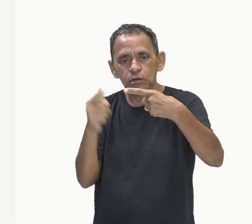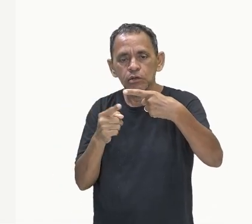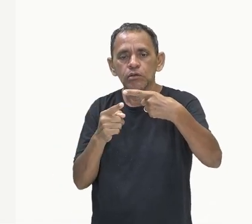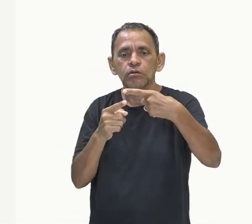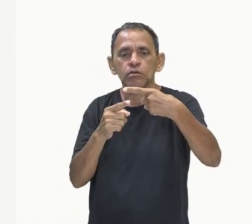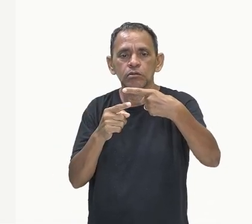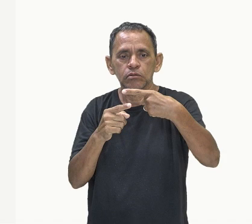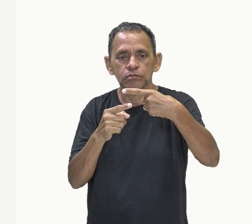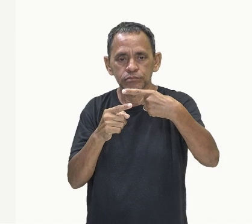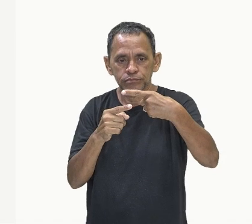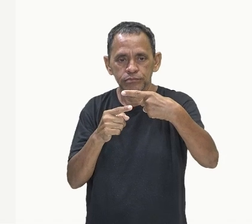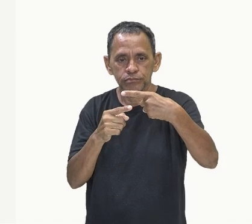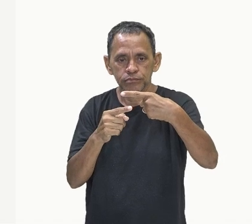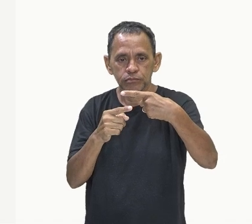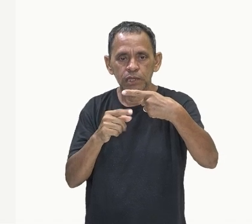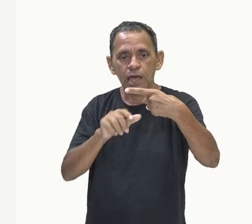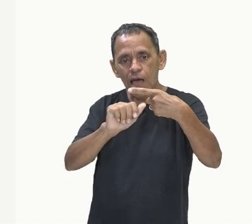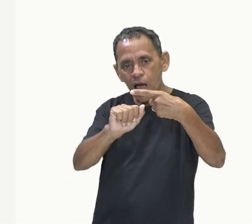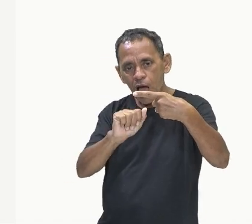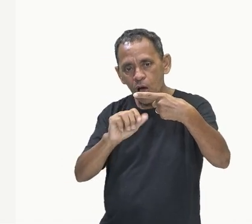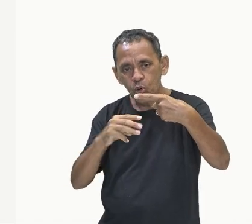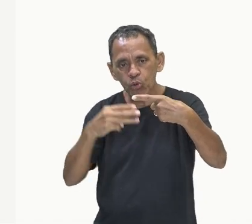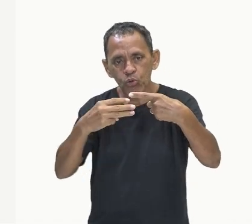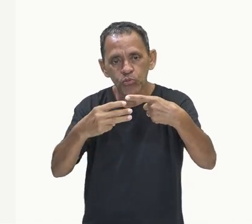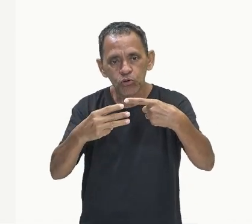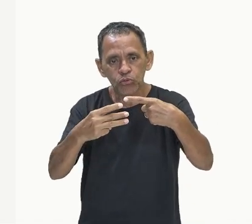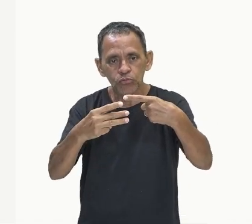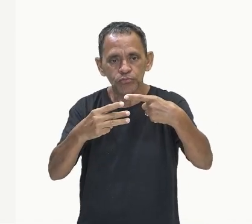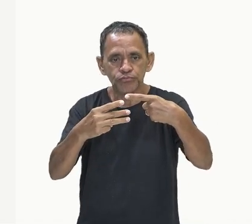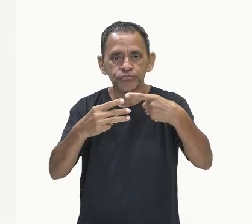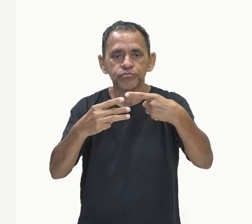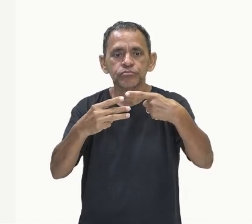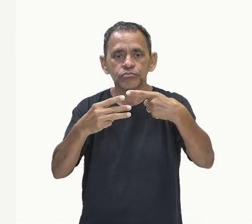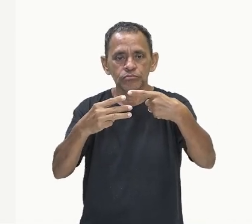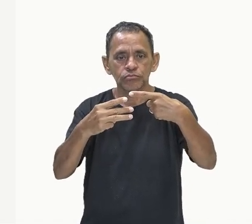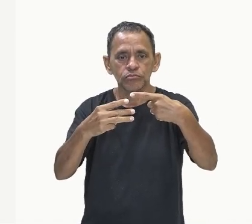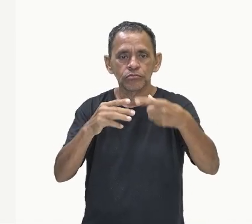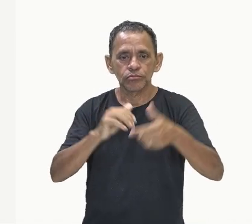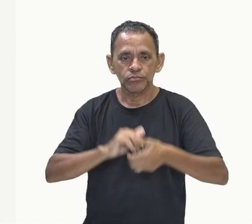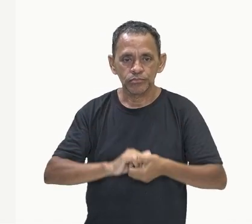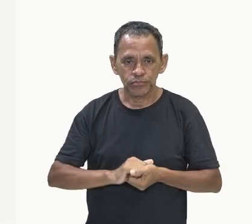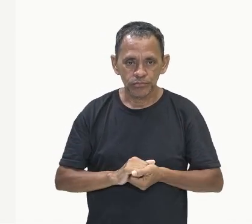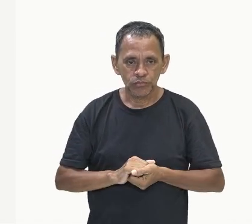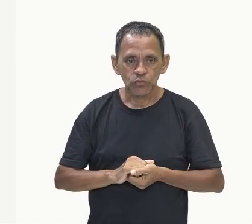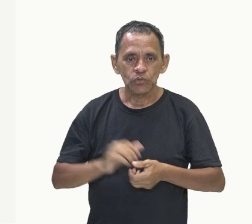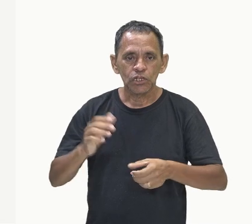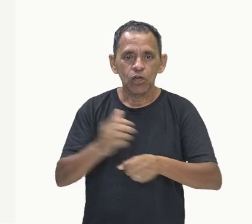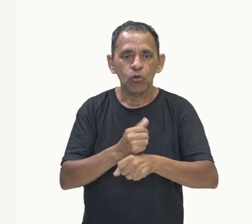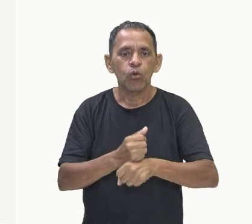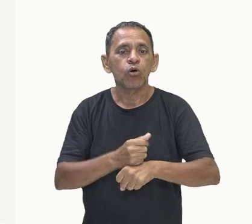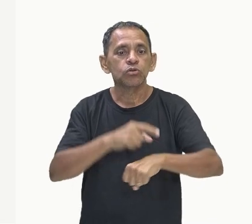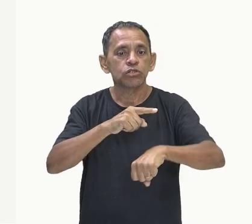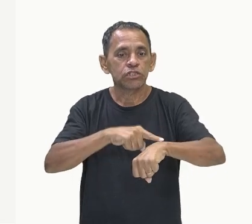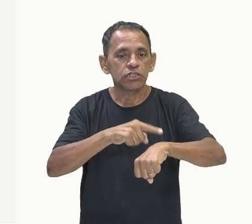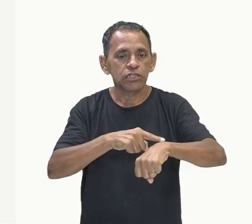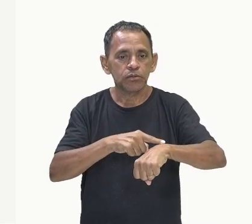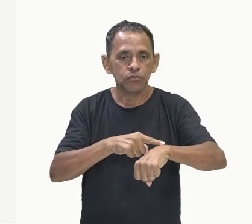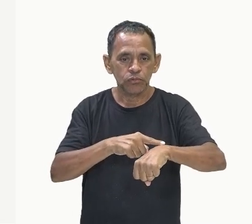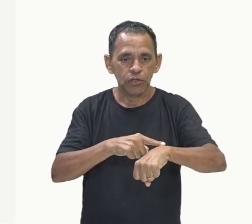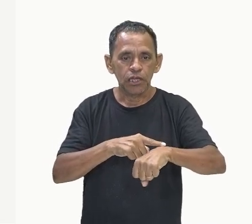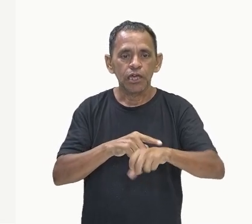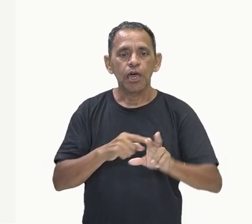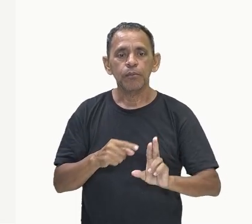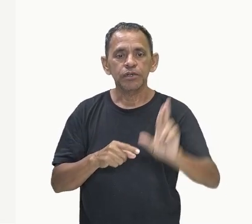cubo, né, da distância média até o Sol é igual a uma constante. Então eu posso escrever aqui que o período ao quadrado é